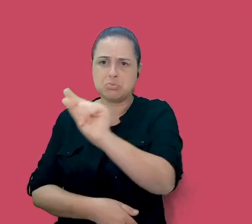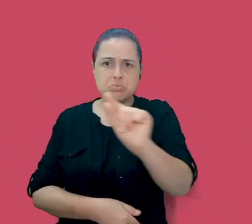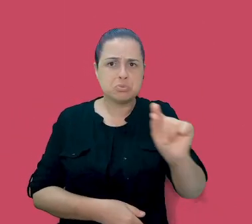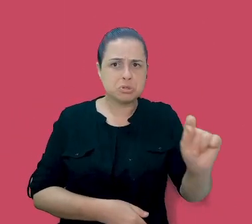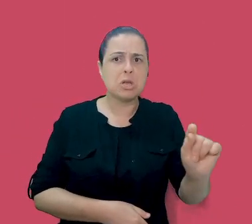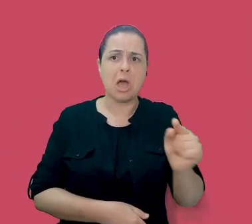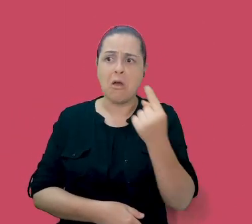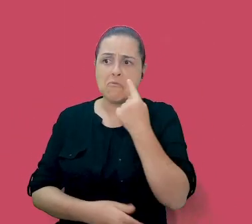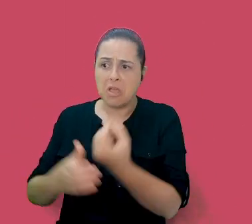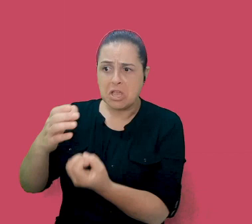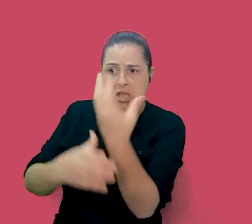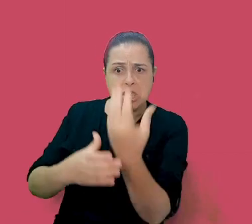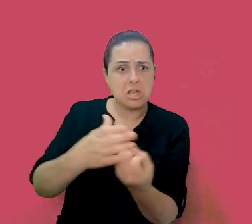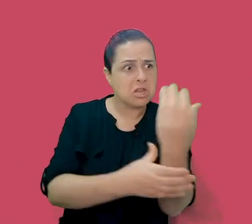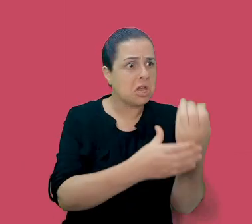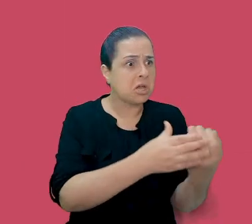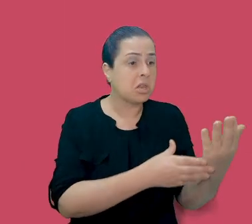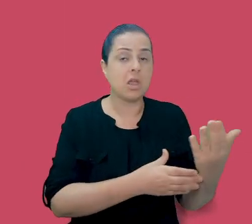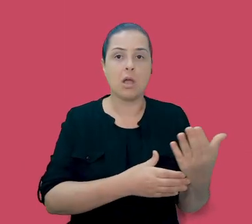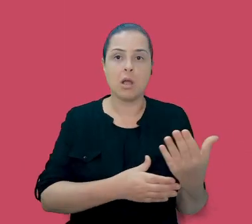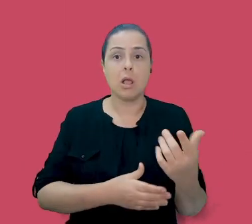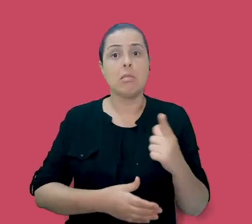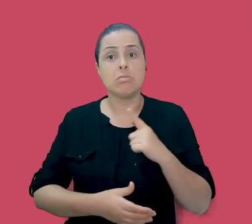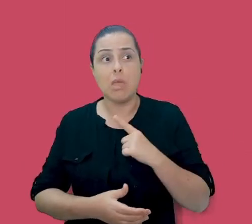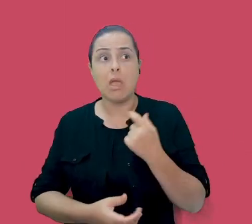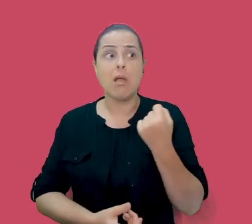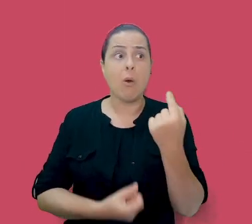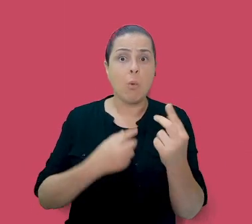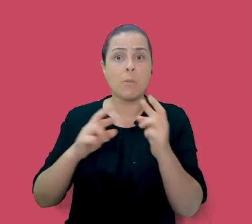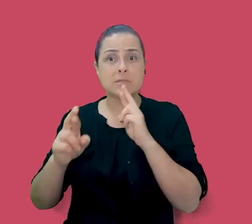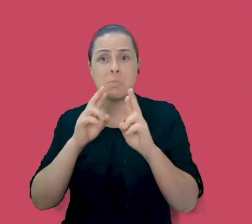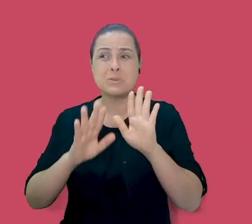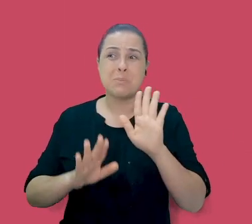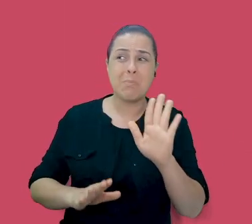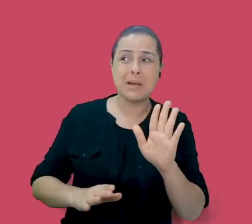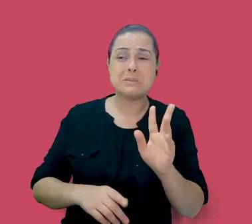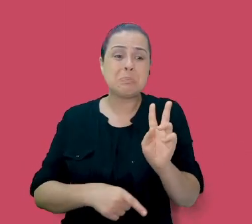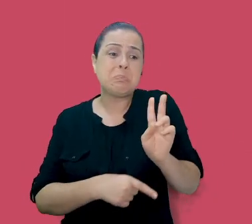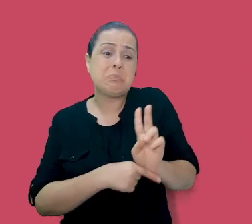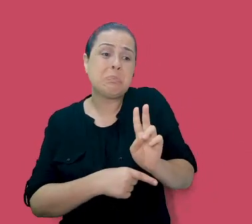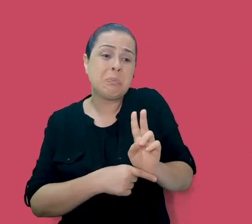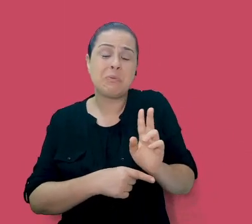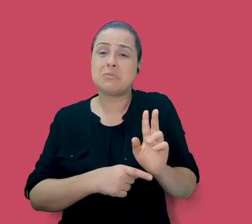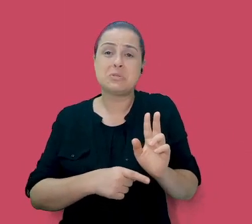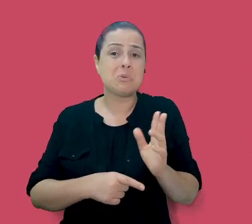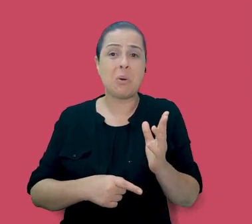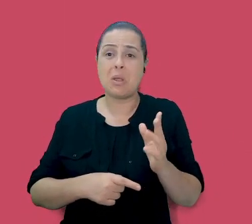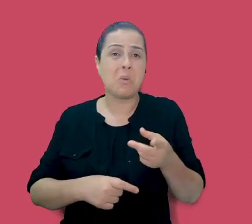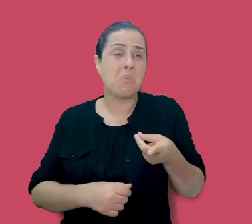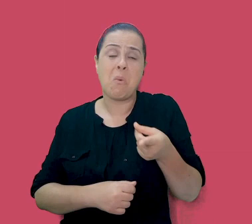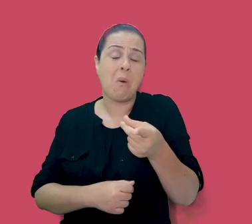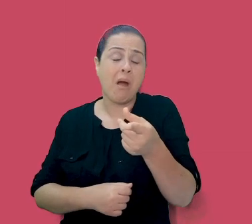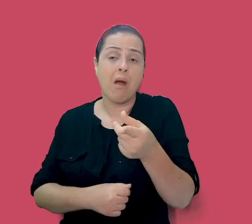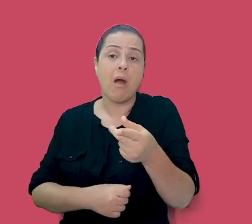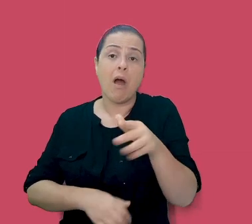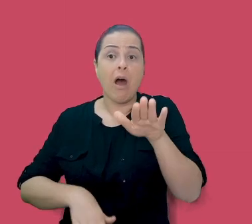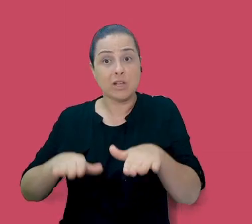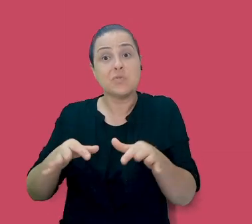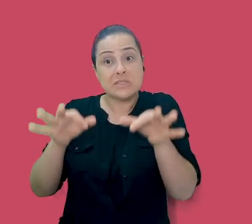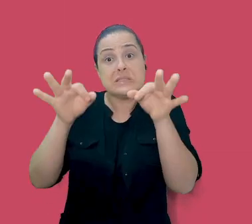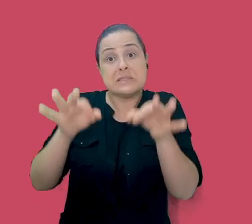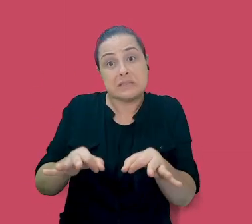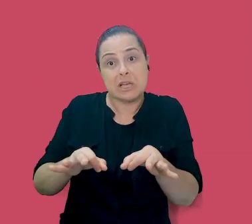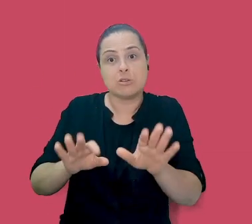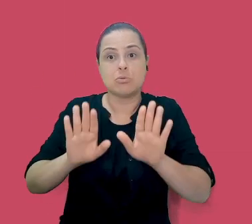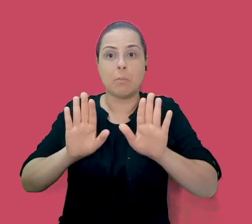de respostas, ao meu ver, paliativas e, ao meu ver, também muito corretas para tentar